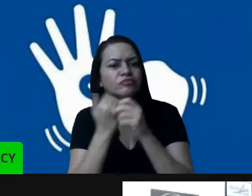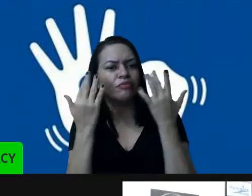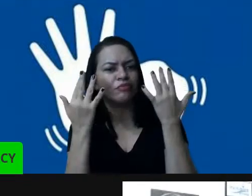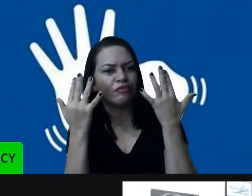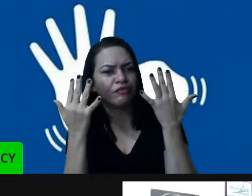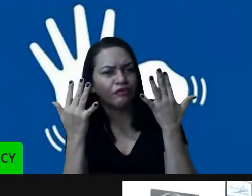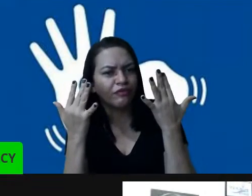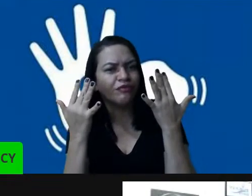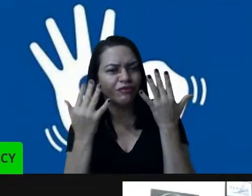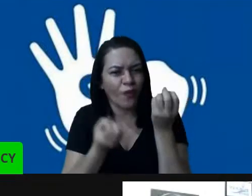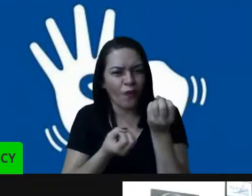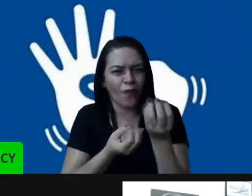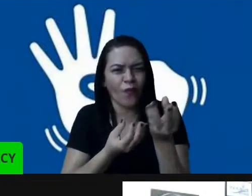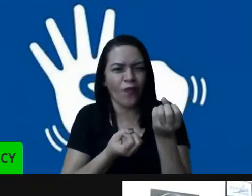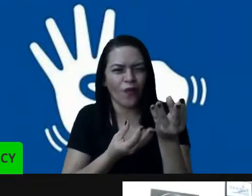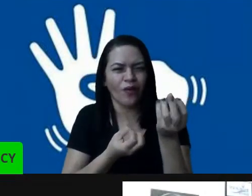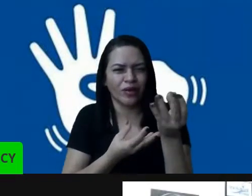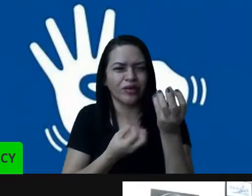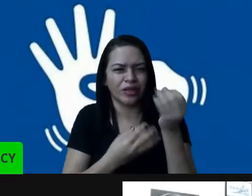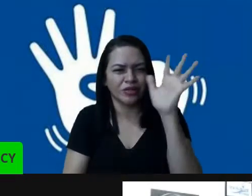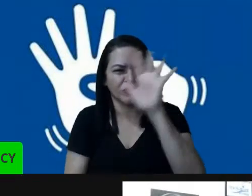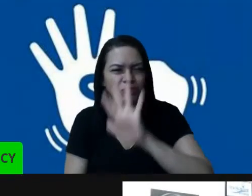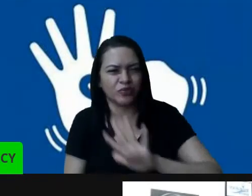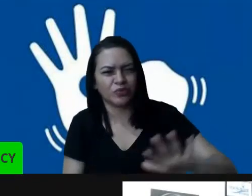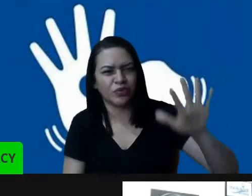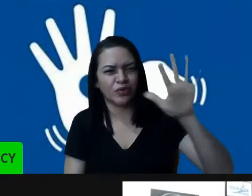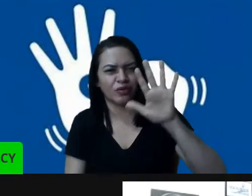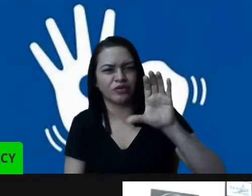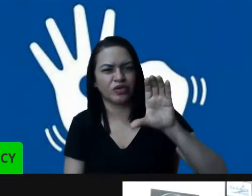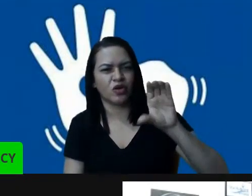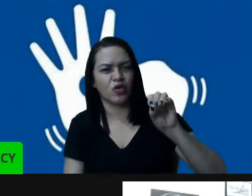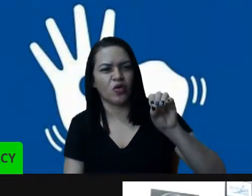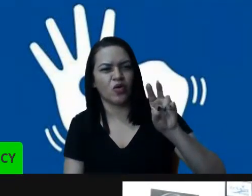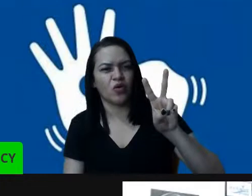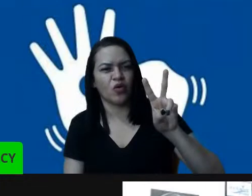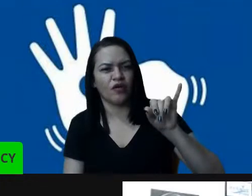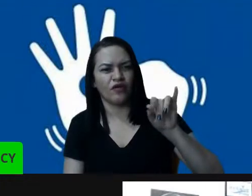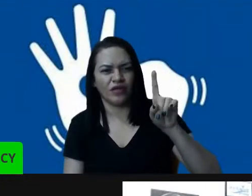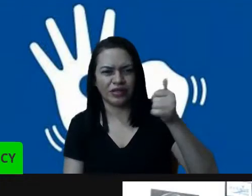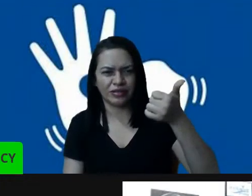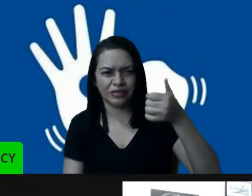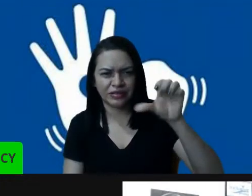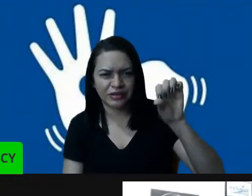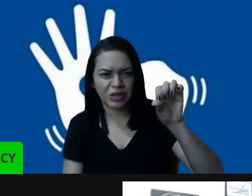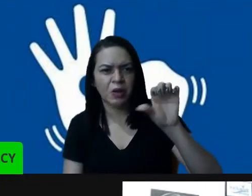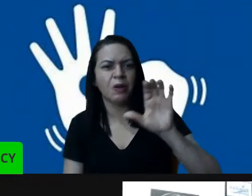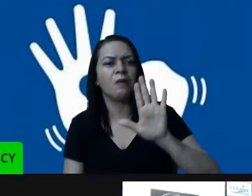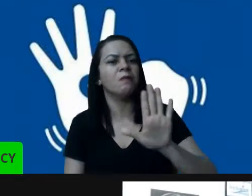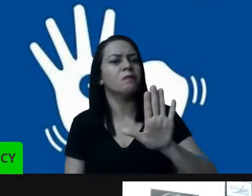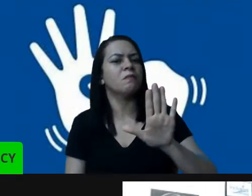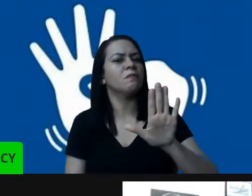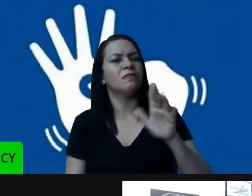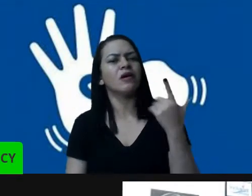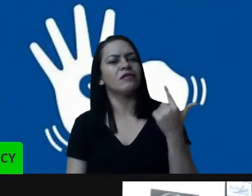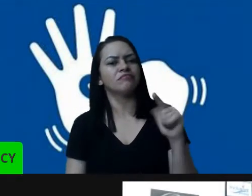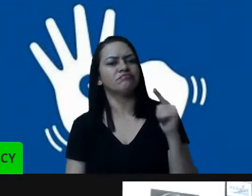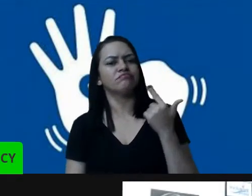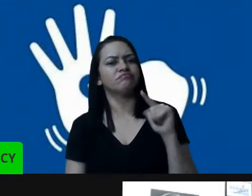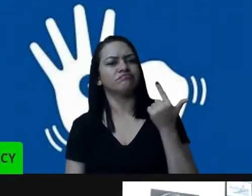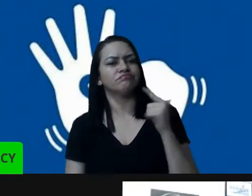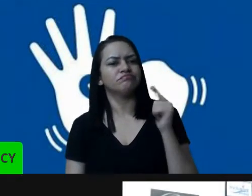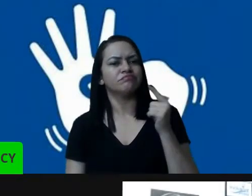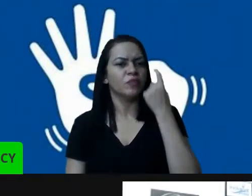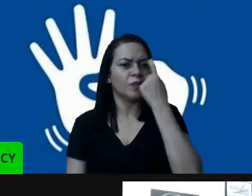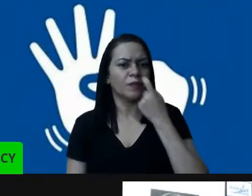torno da Covid-19. No entanto, não há uma preocupação para que para